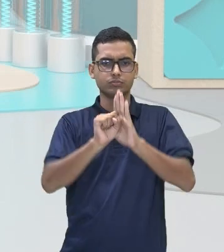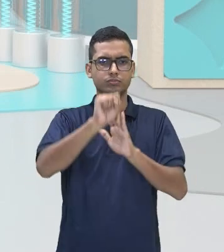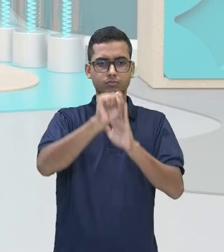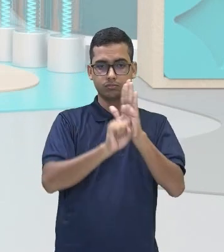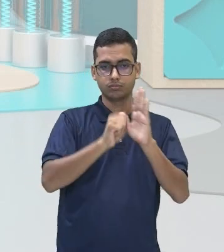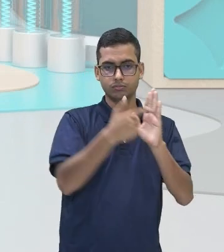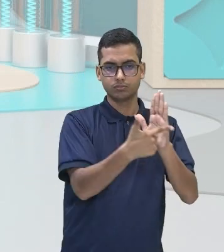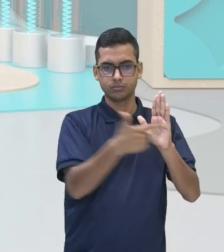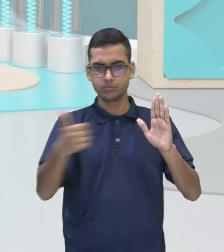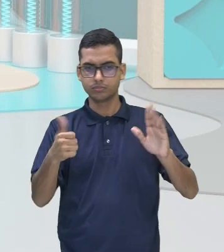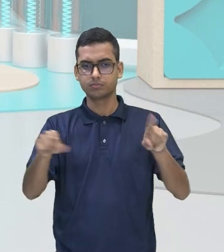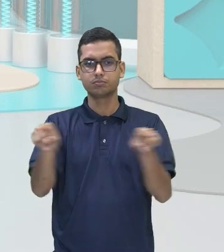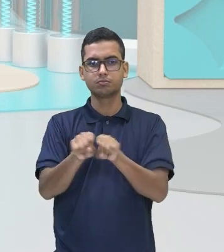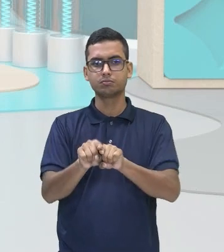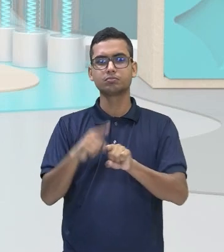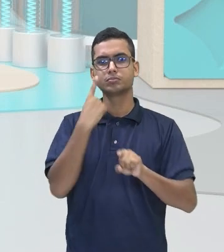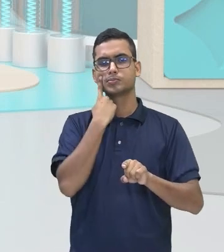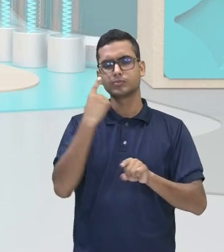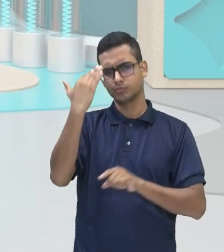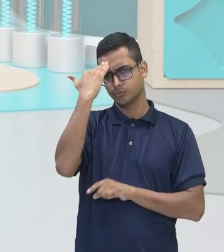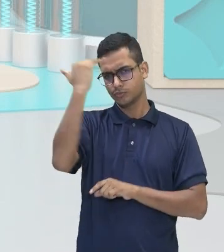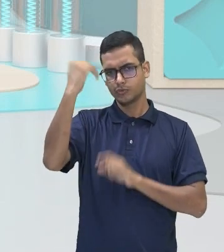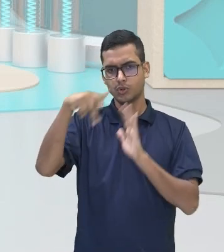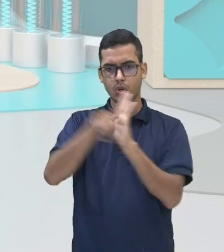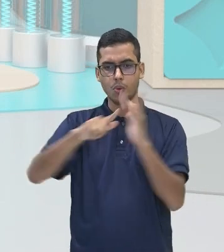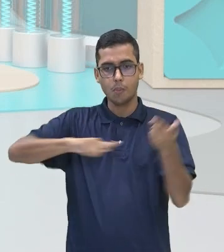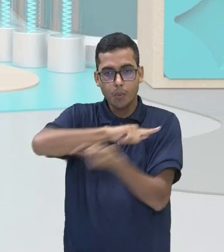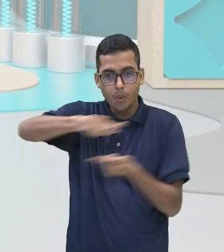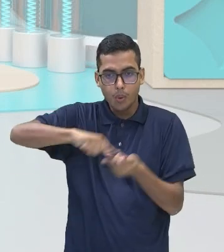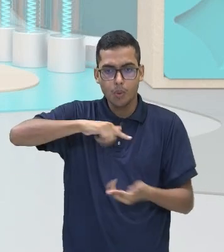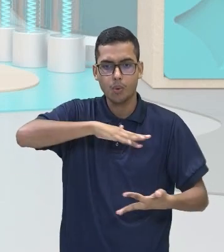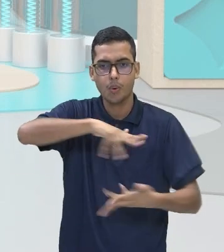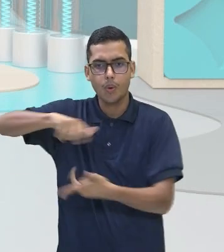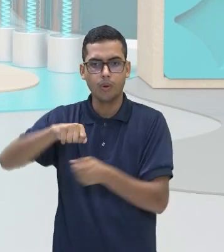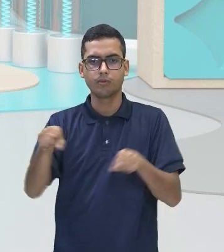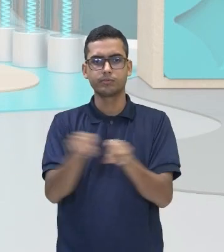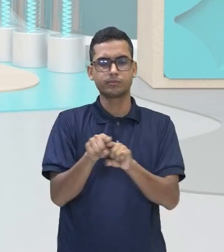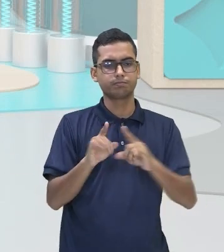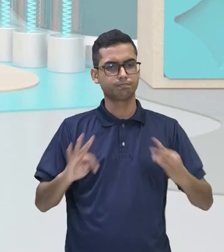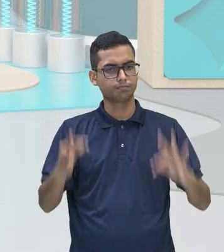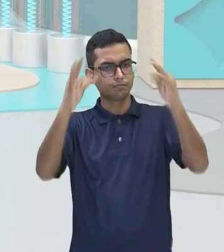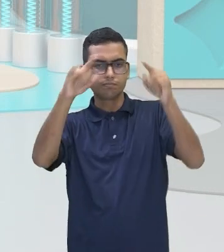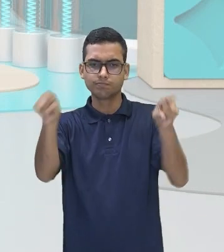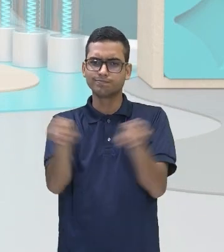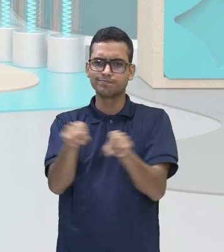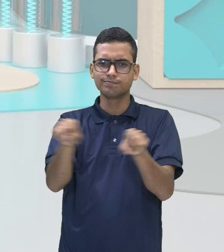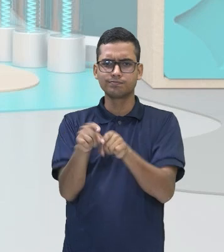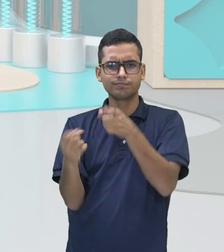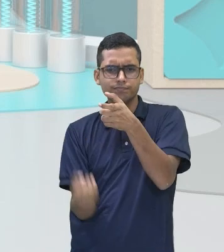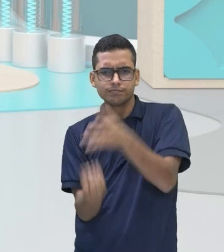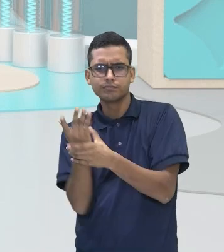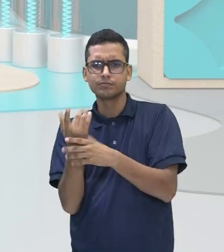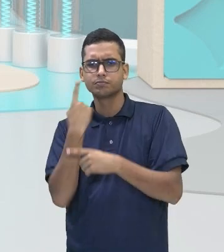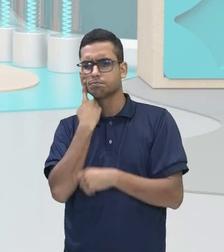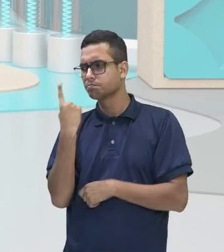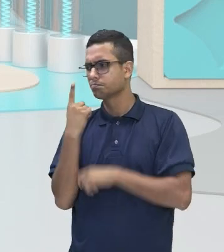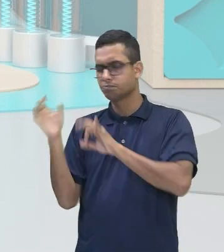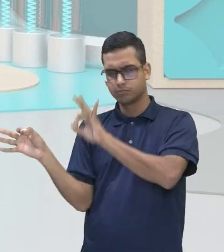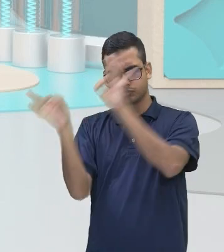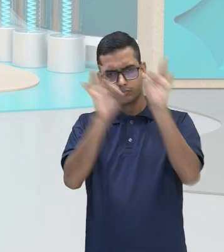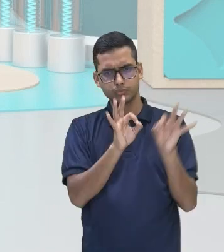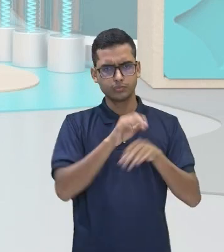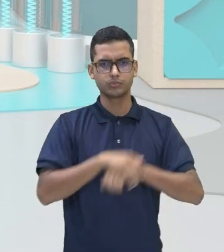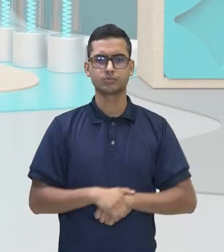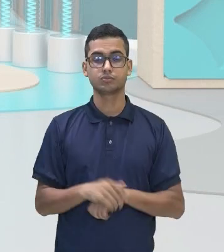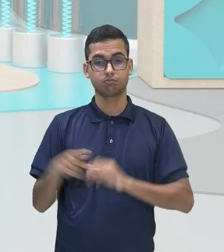E aí a gente tem alguns estilos que têm surgido, principalmente aí nos canais, né? Vou citar aí